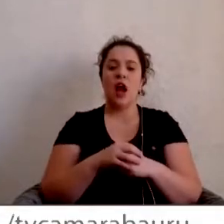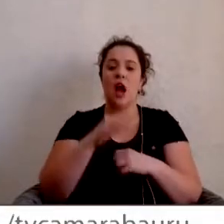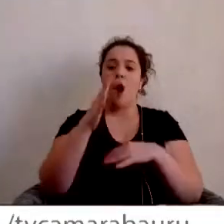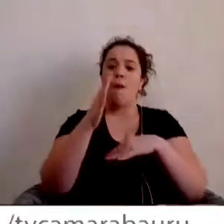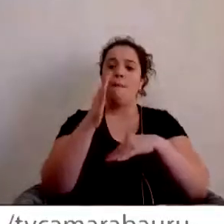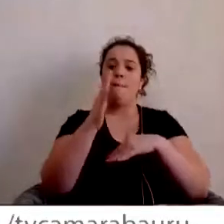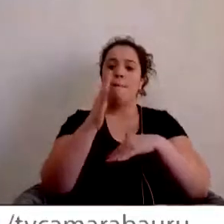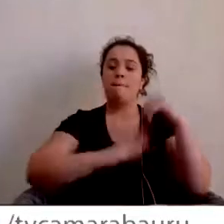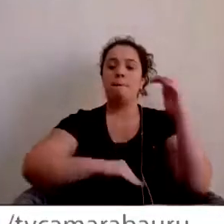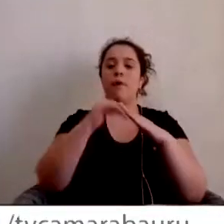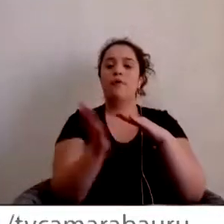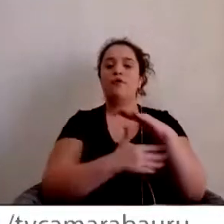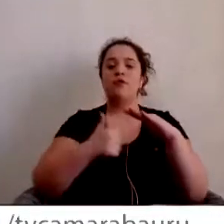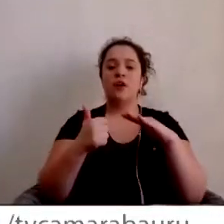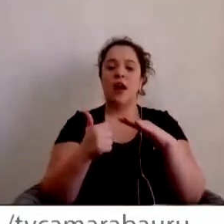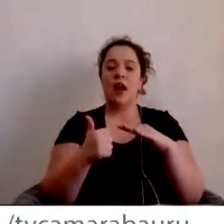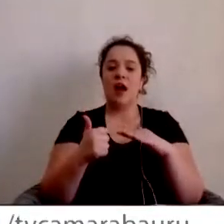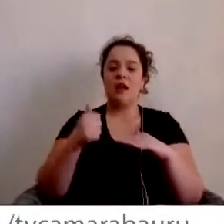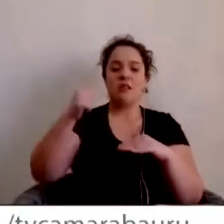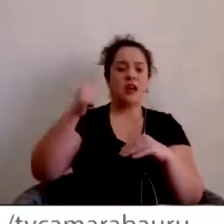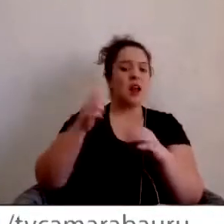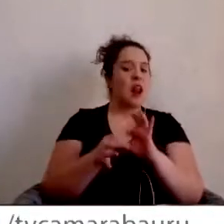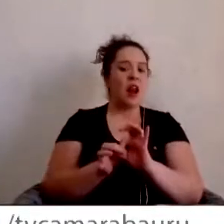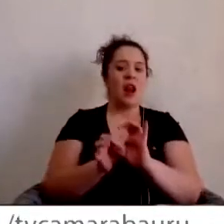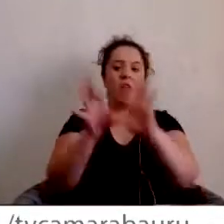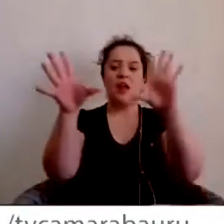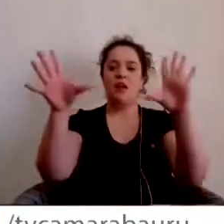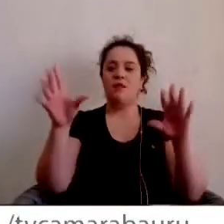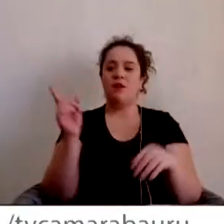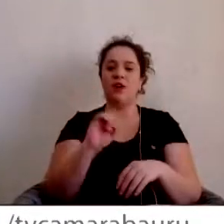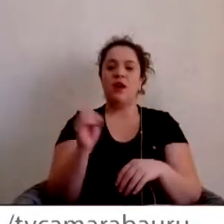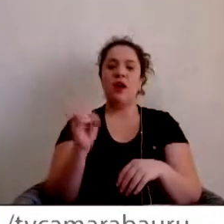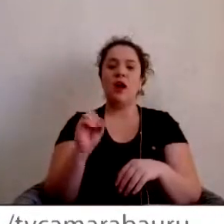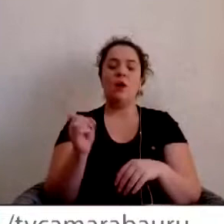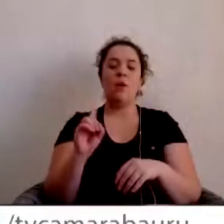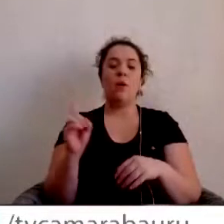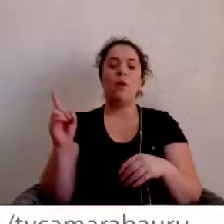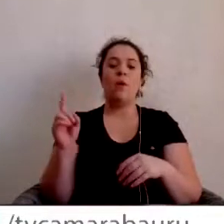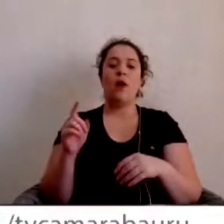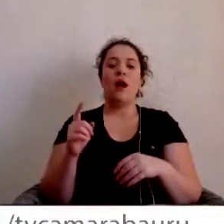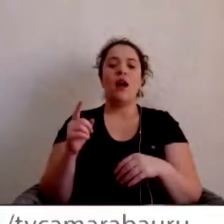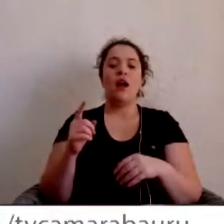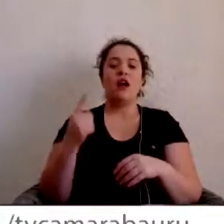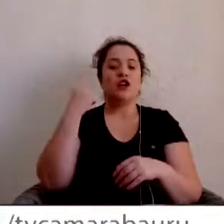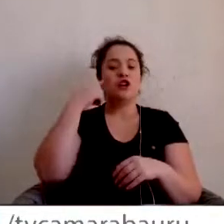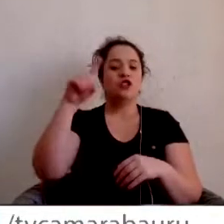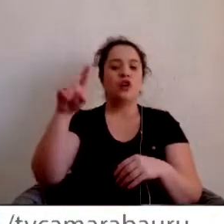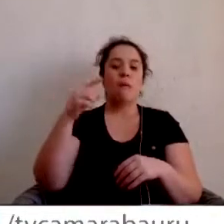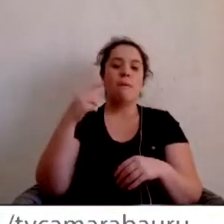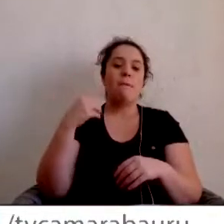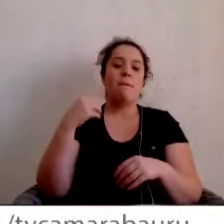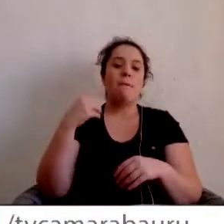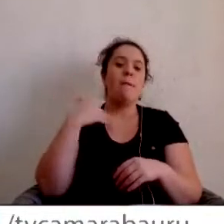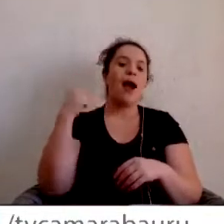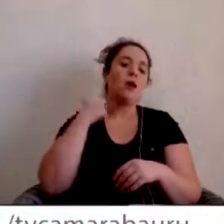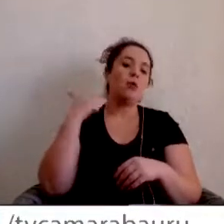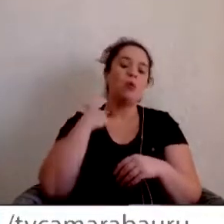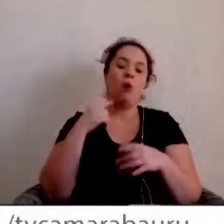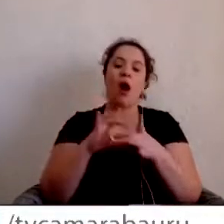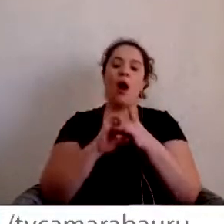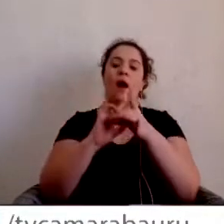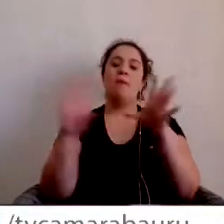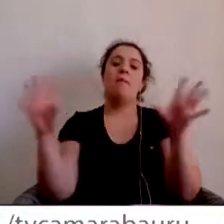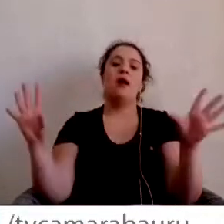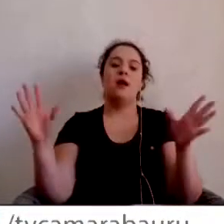30 de maio, que liberou o funcionamento de parte das atividades econômicas na cidade. O ramo é um pouco mais difícil